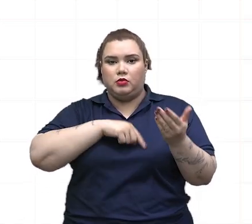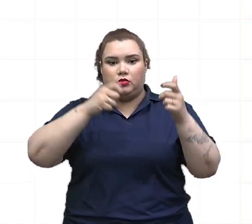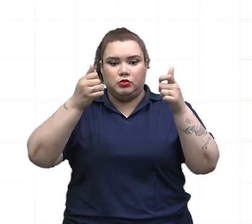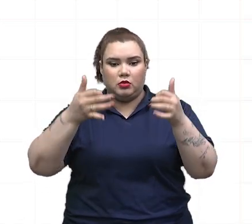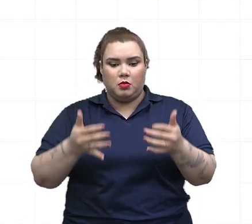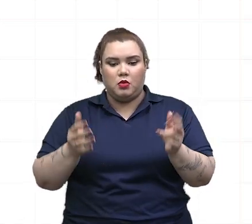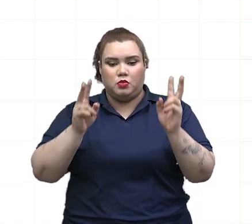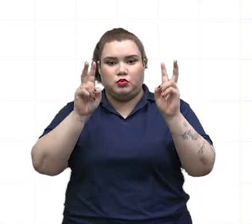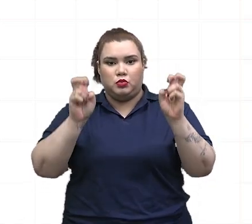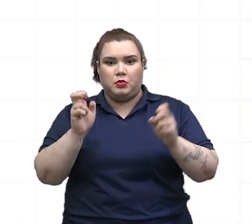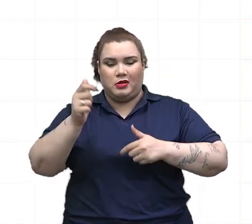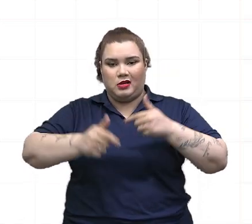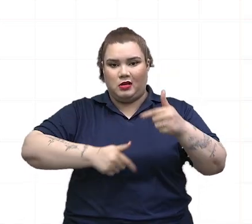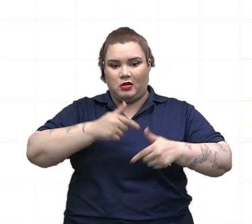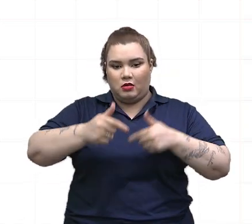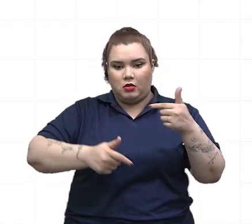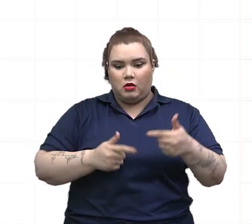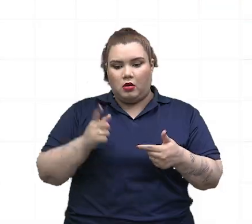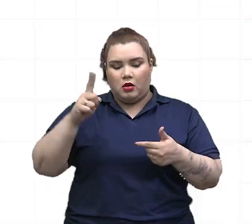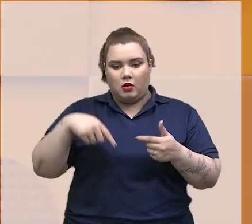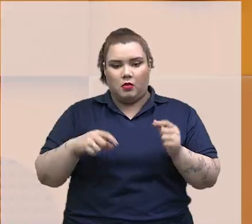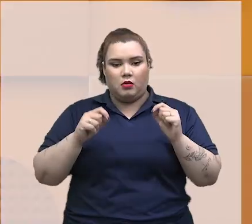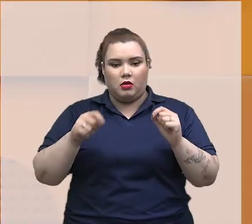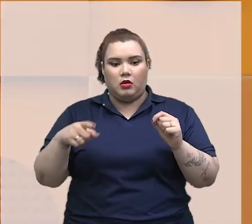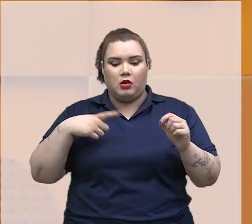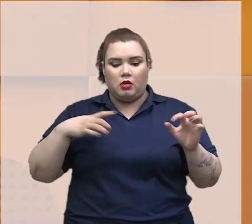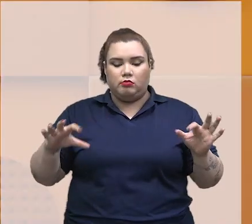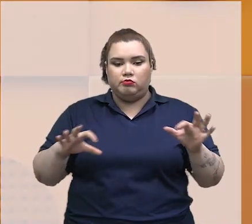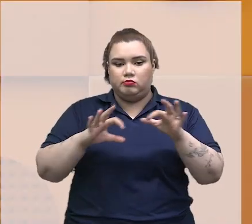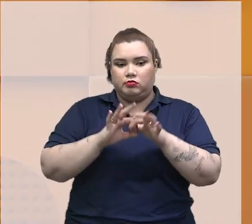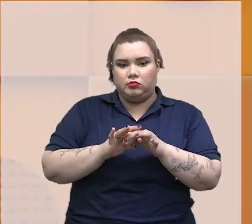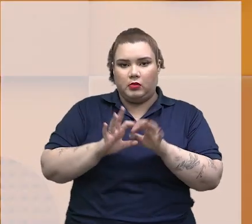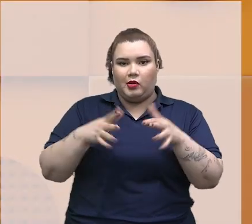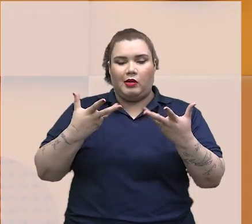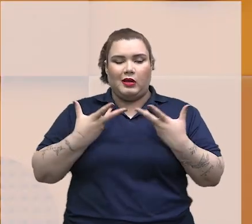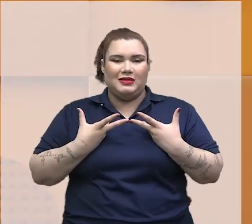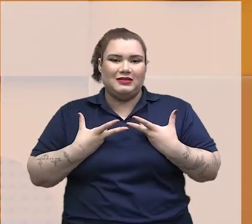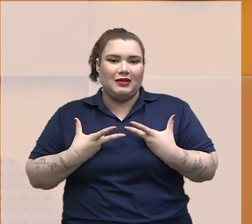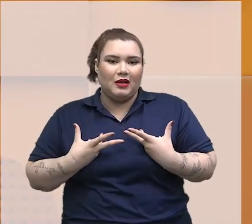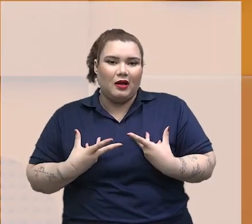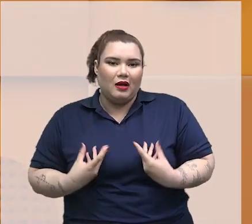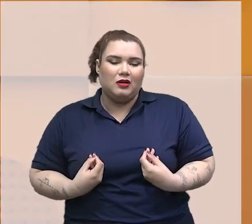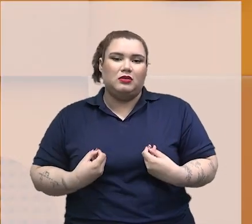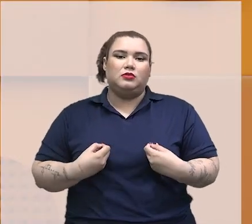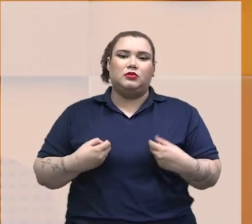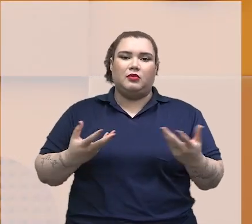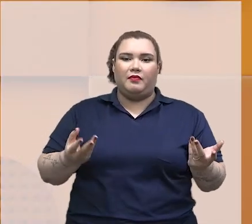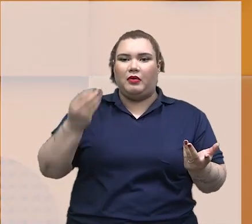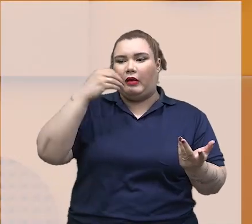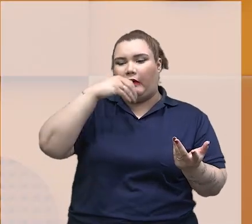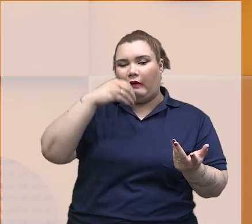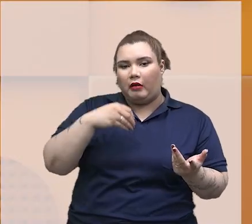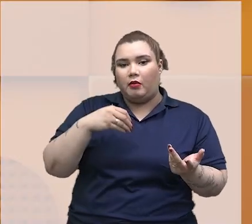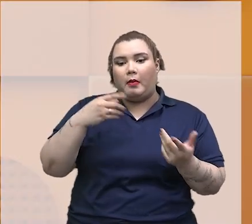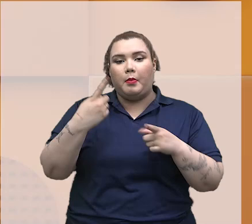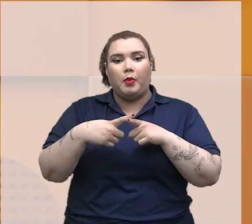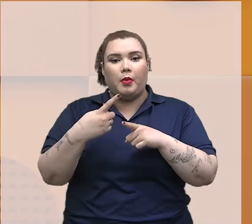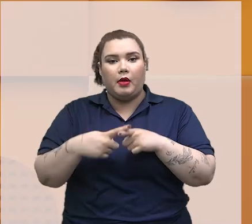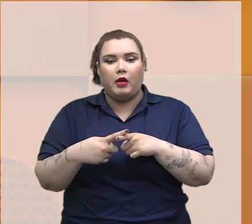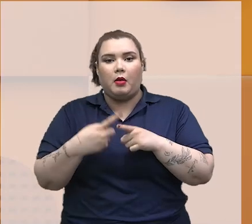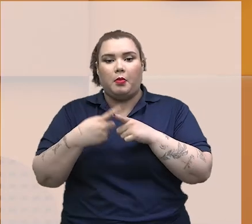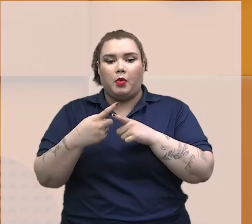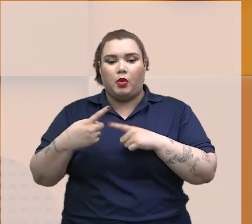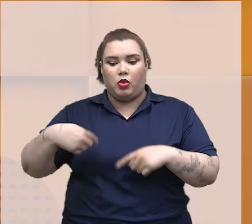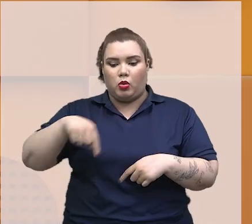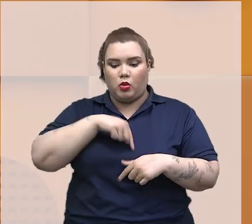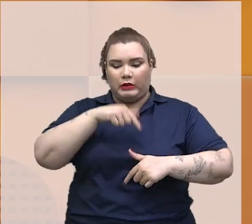sobre o trabalho, essa parte ela está muito associada do que cansaço, não é mesmo? Então, por quê? Porque a gente vende a nossa